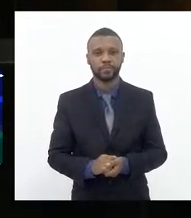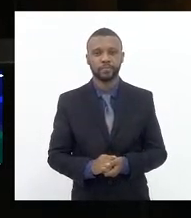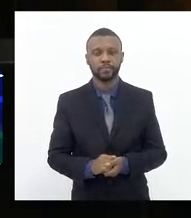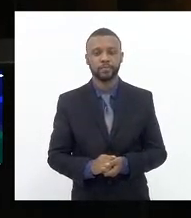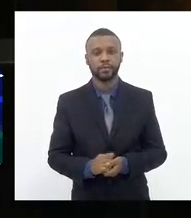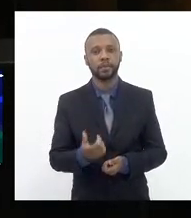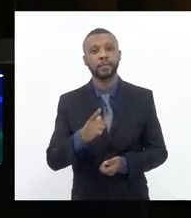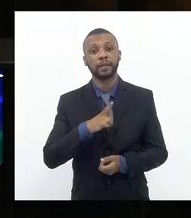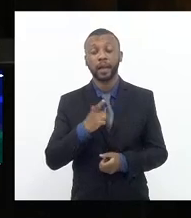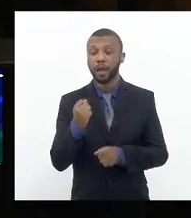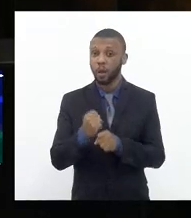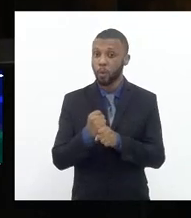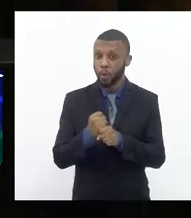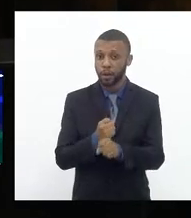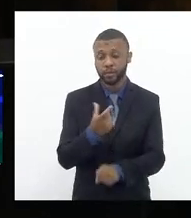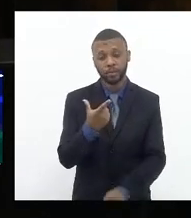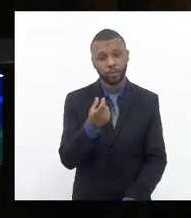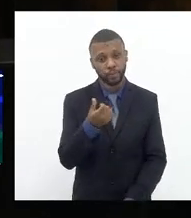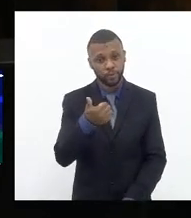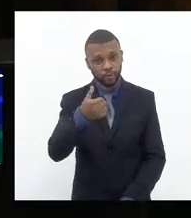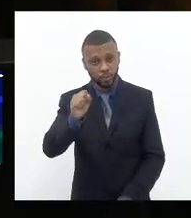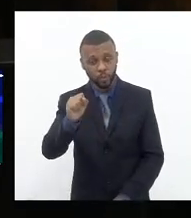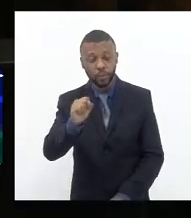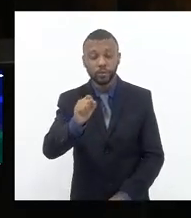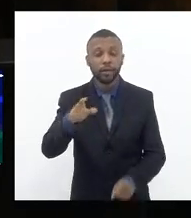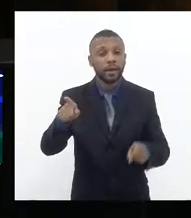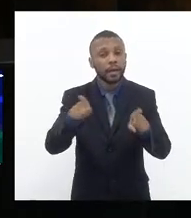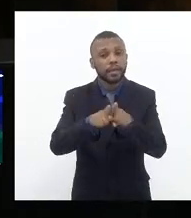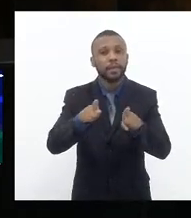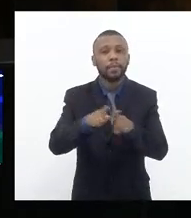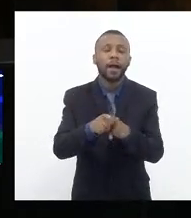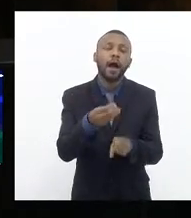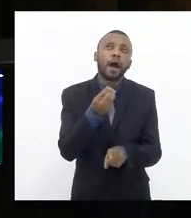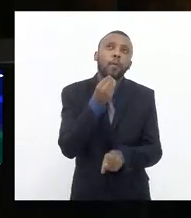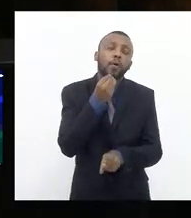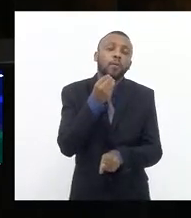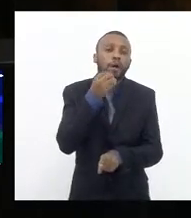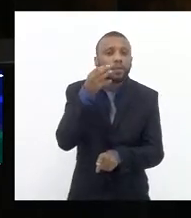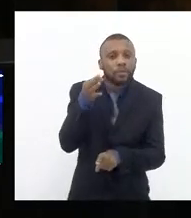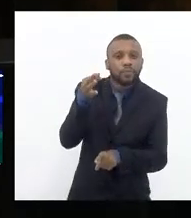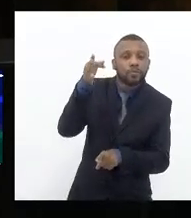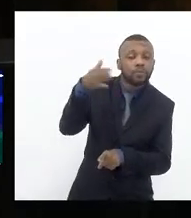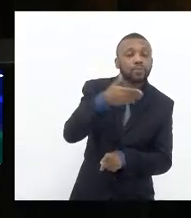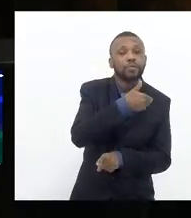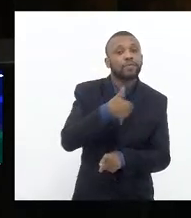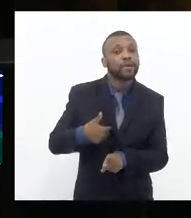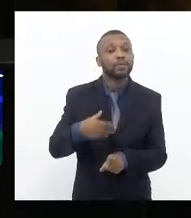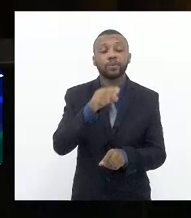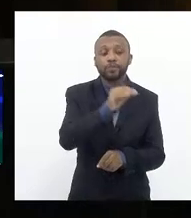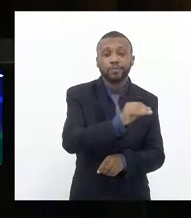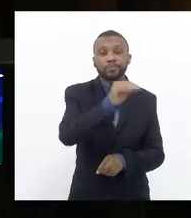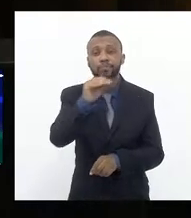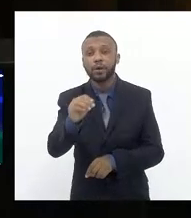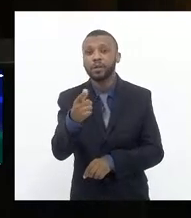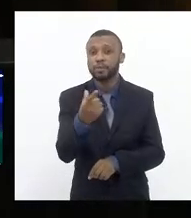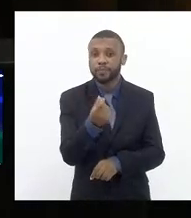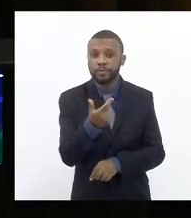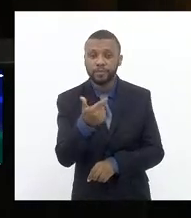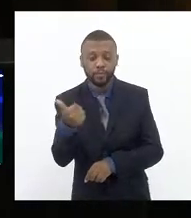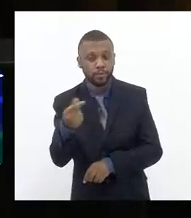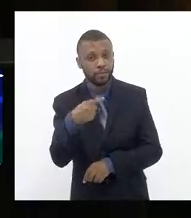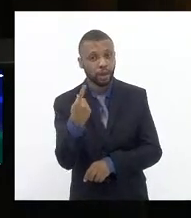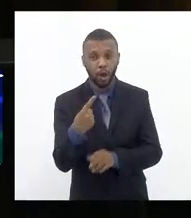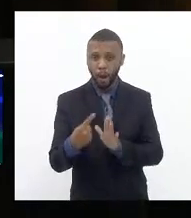de 2018 e a possibilidade de o governo mudar para 2021. Não, apresentei um